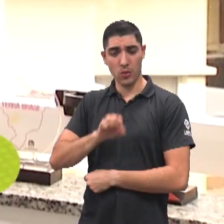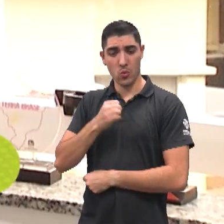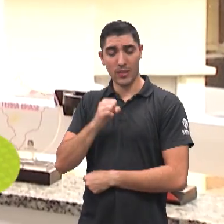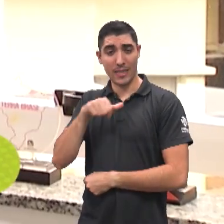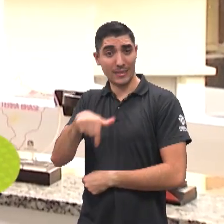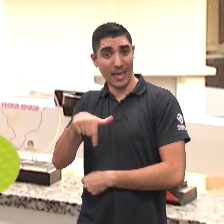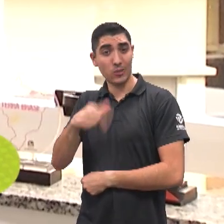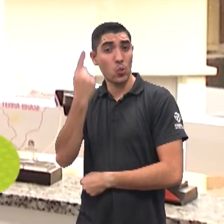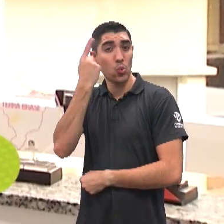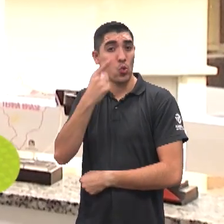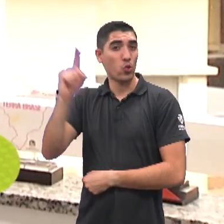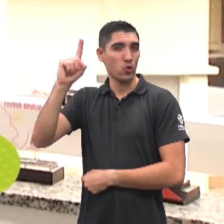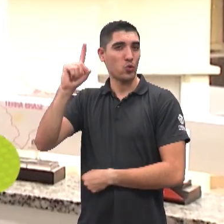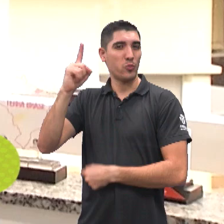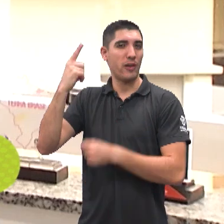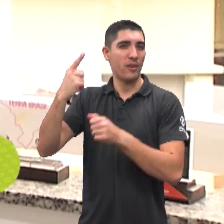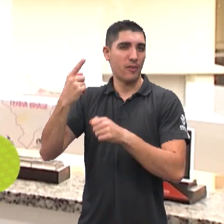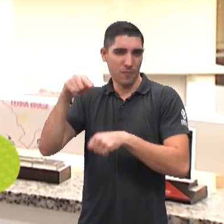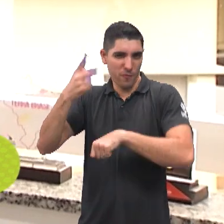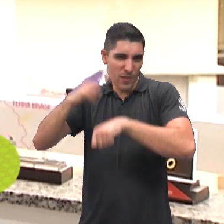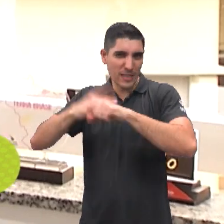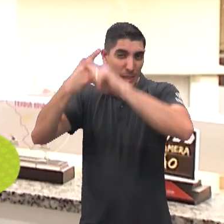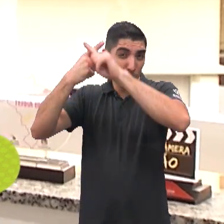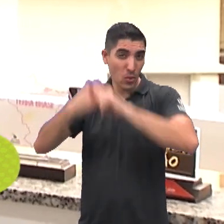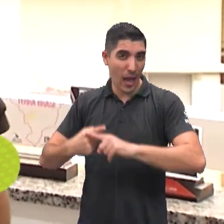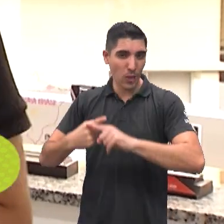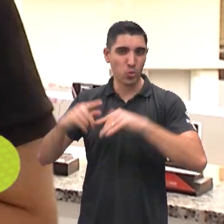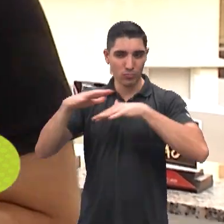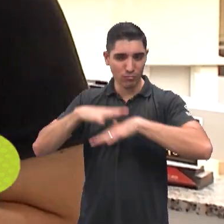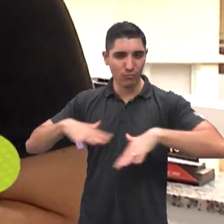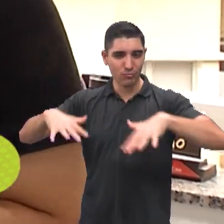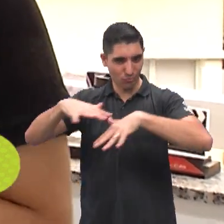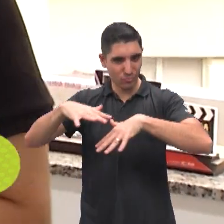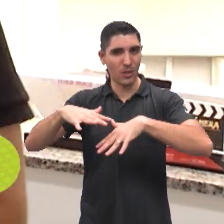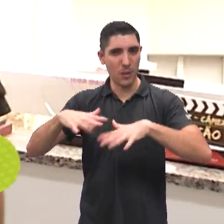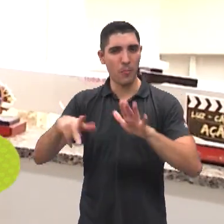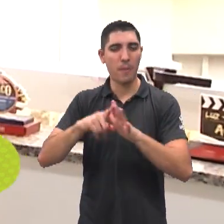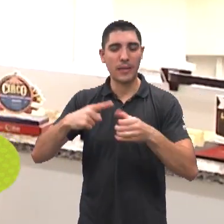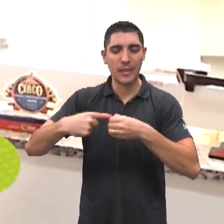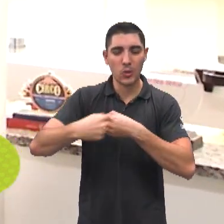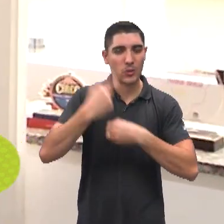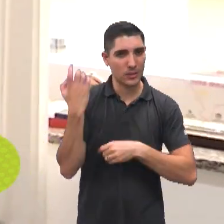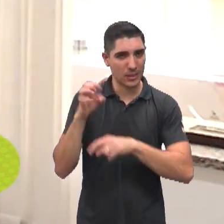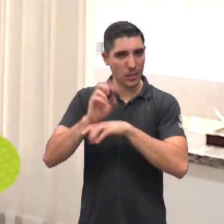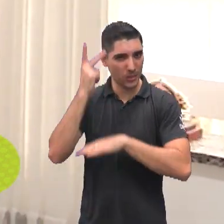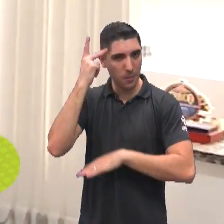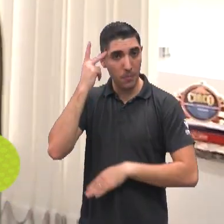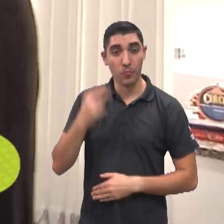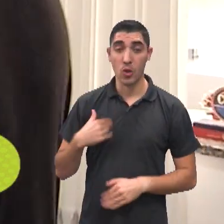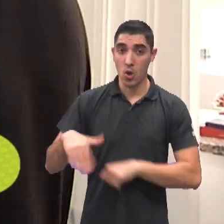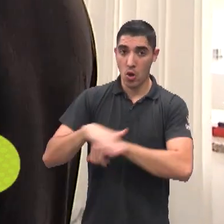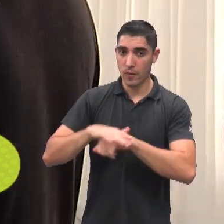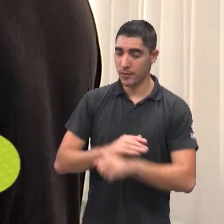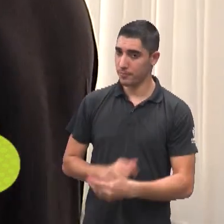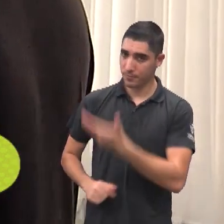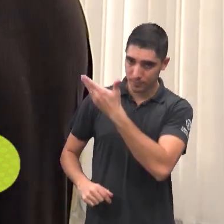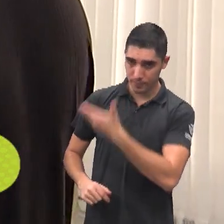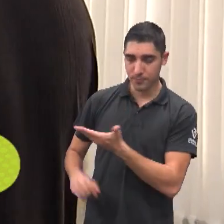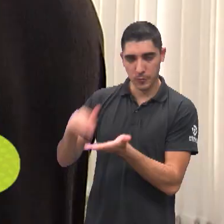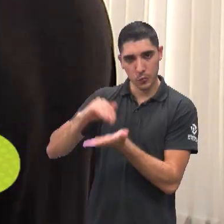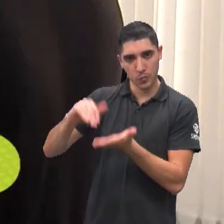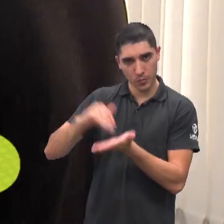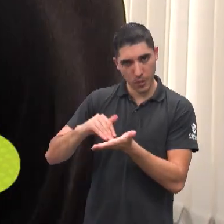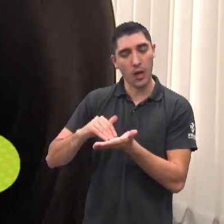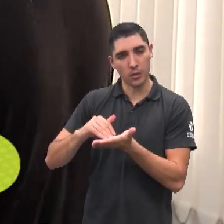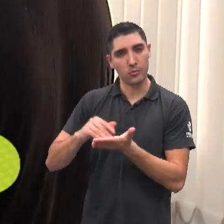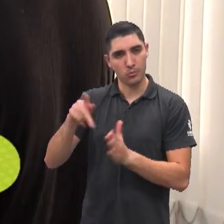1987. Então, para a gente falar como devem ser esses jogos, eu estou aqui com Itamar Lisboa, secretário adjunto de Esporte e Qualidade de Vida. Secretário, boa tarde, né?